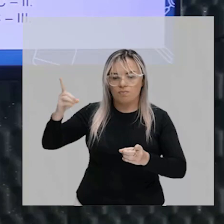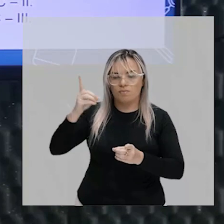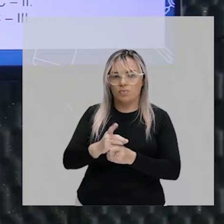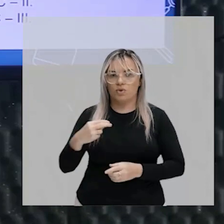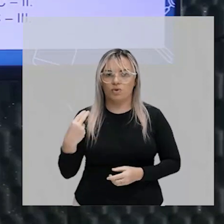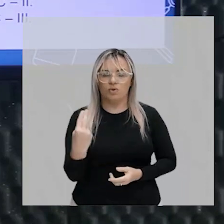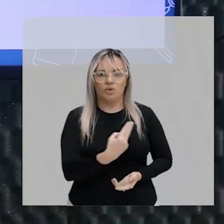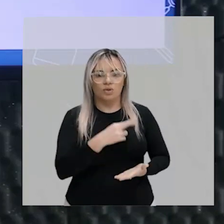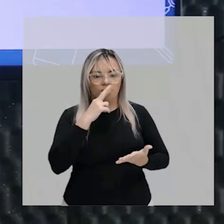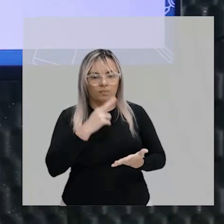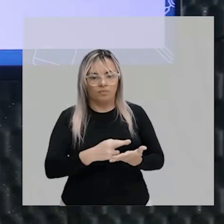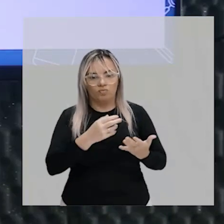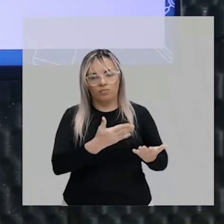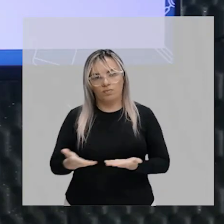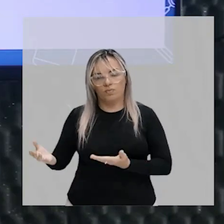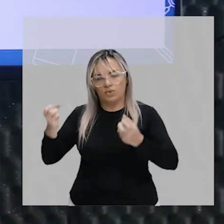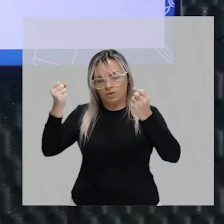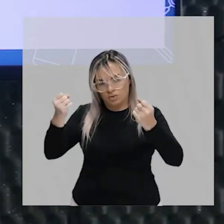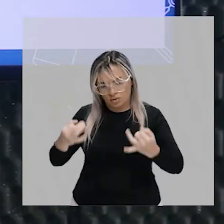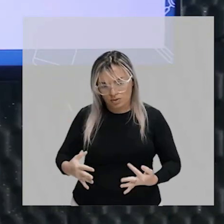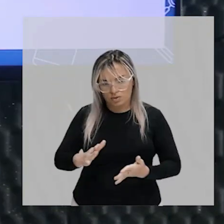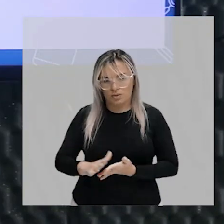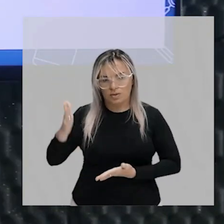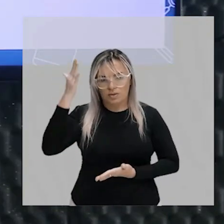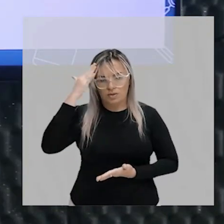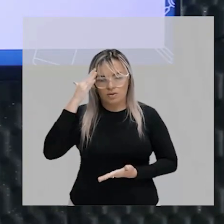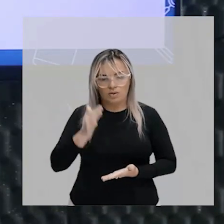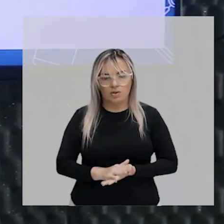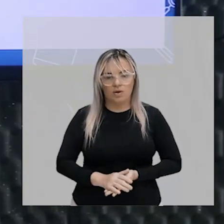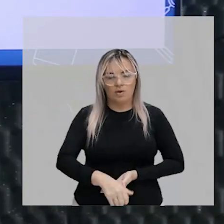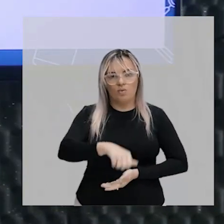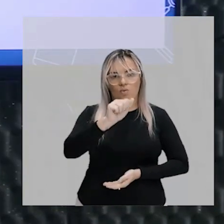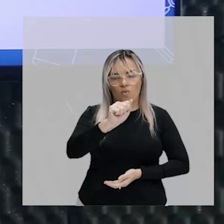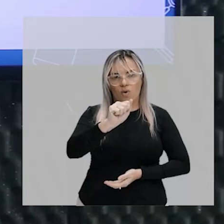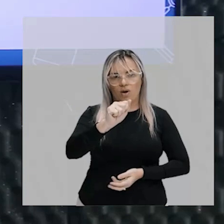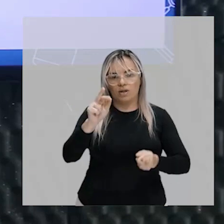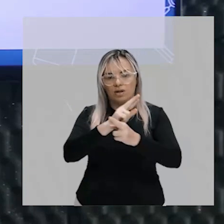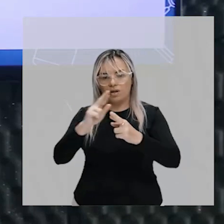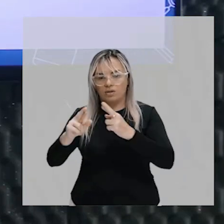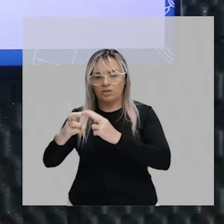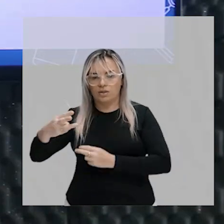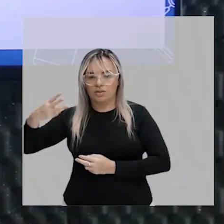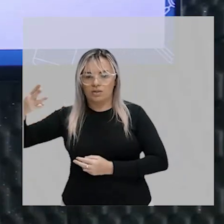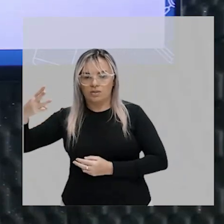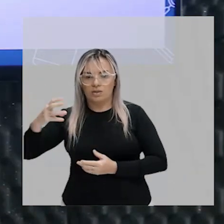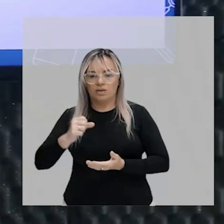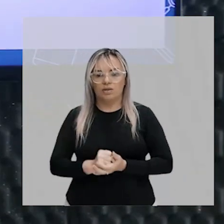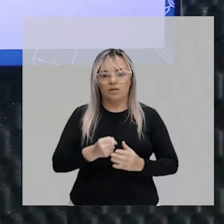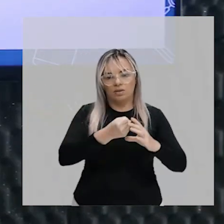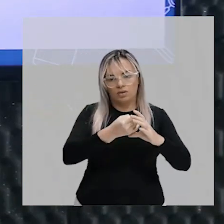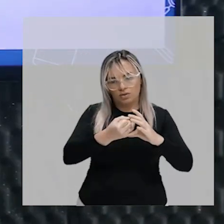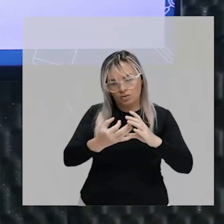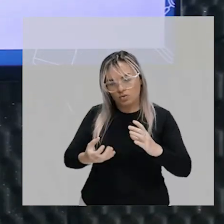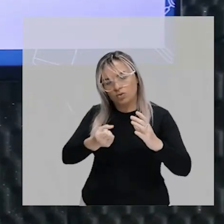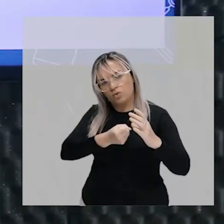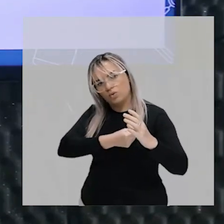o nosso gabarito Vamos só para explicação só para garantir então a corresponde ao 3 e aí nós temos o conjunto dos números pares